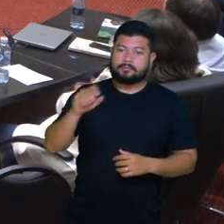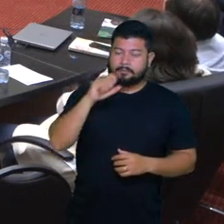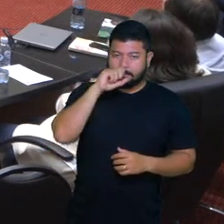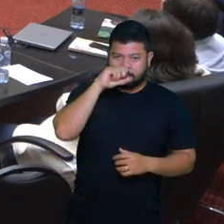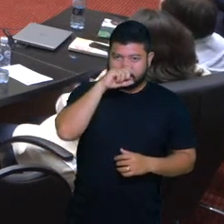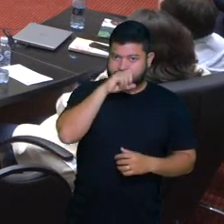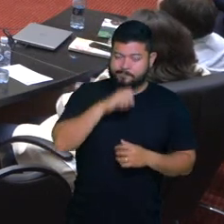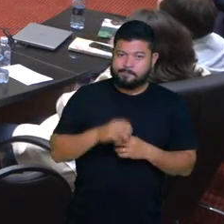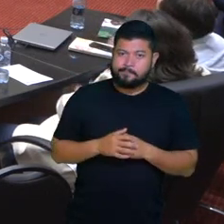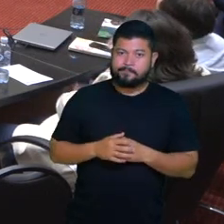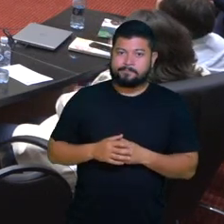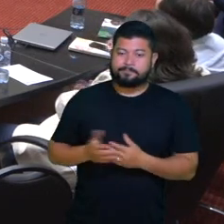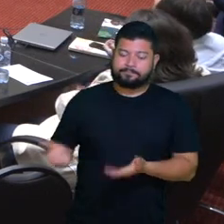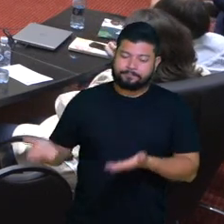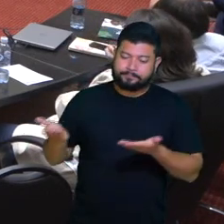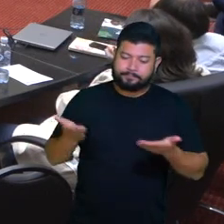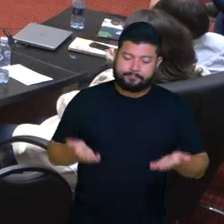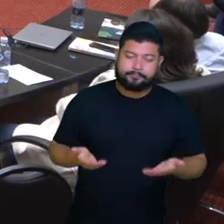contigo